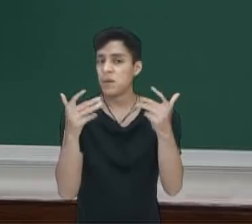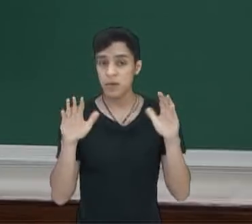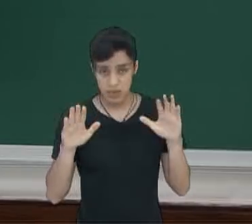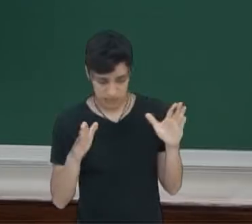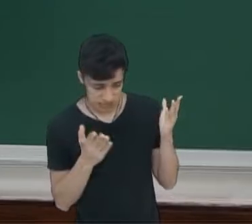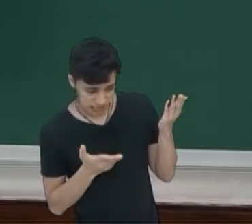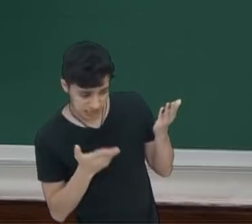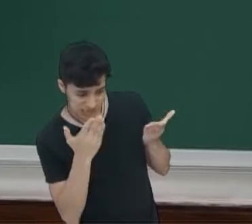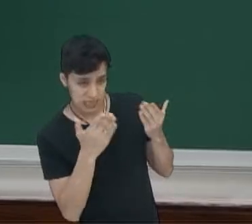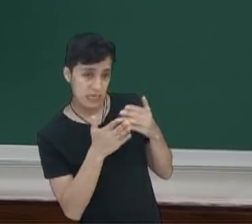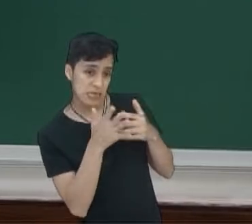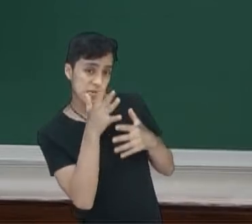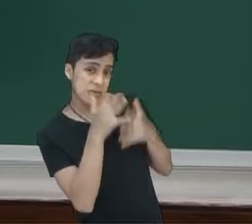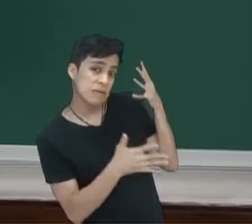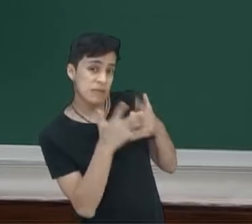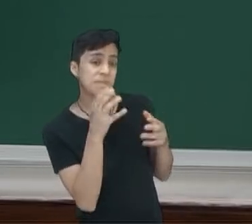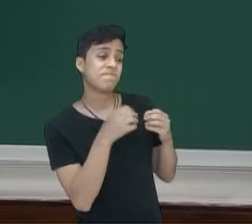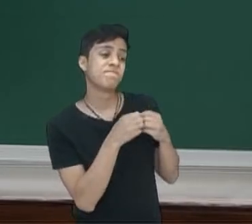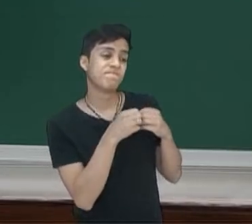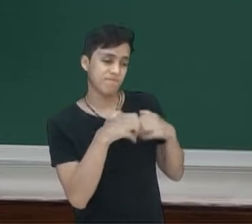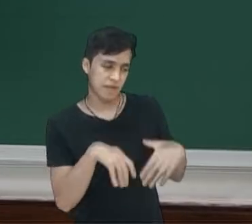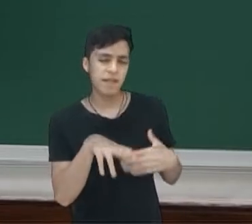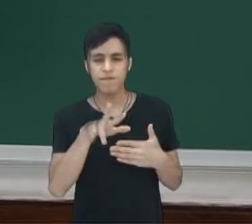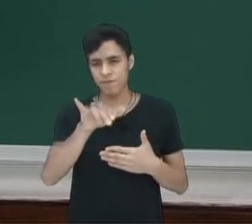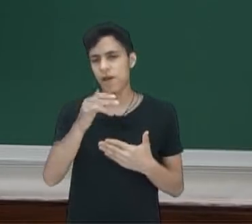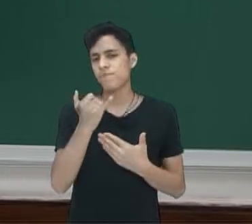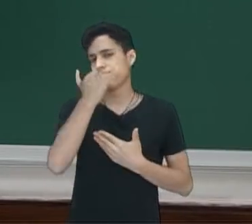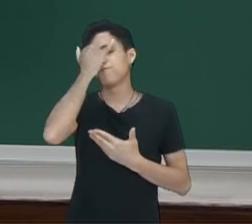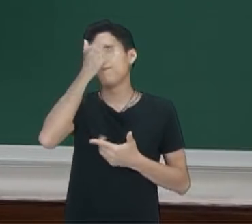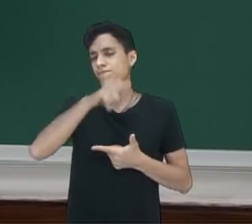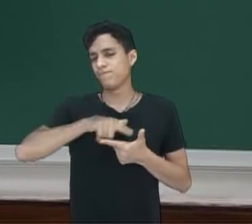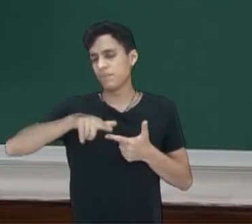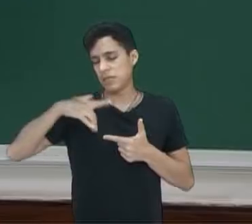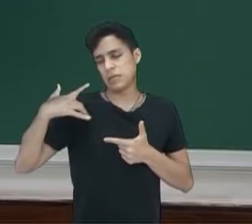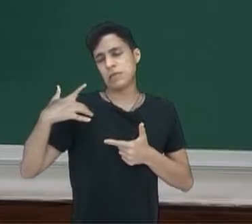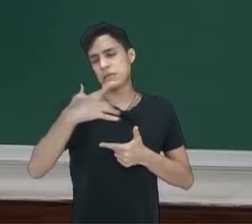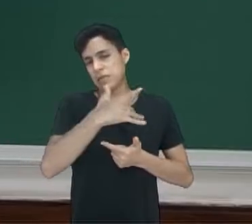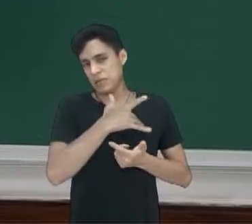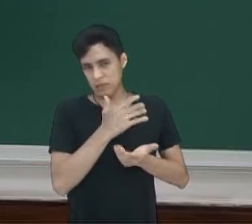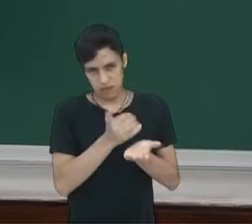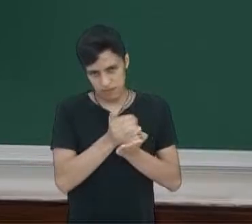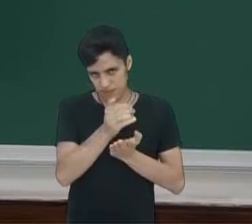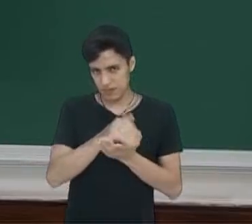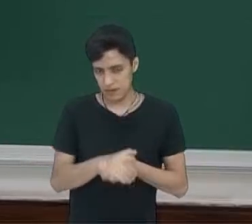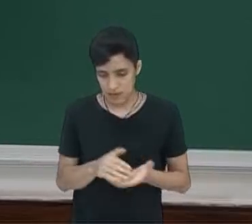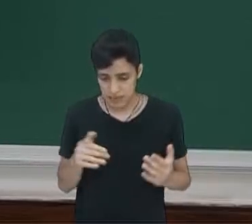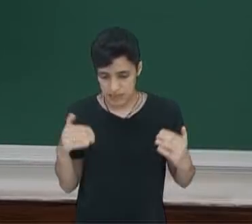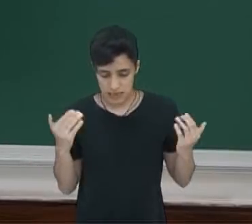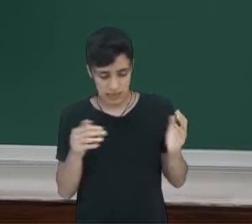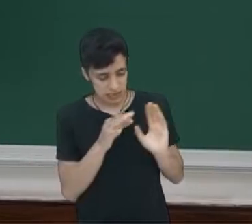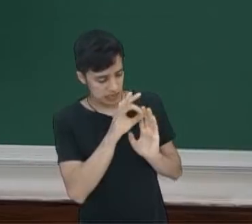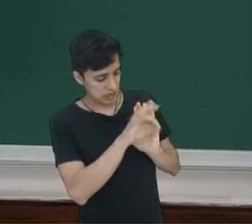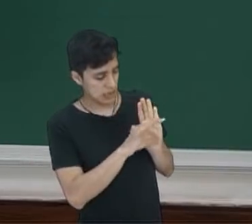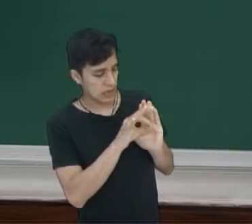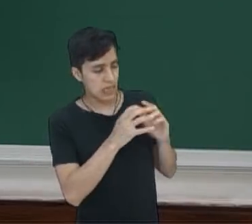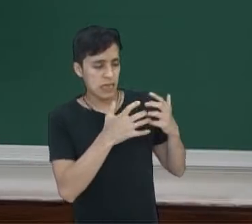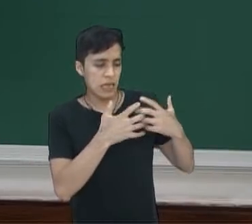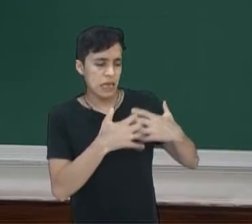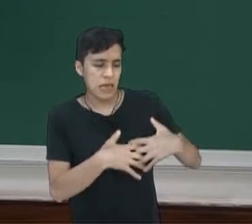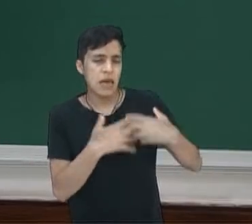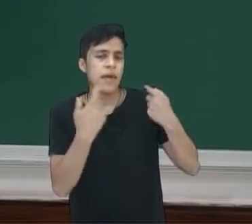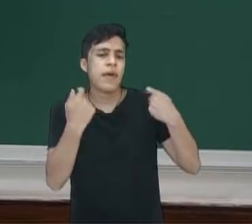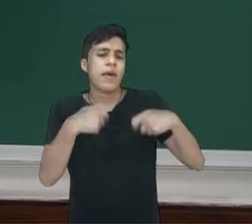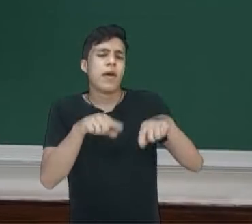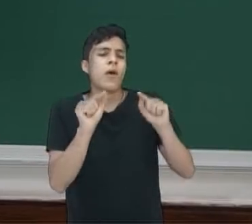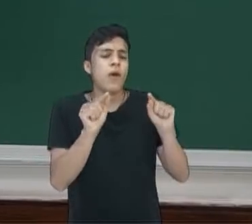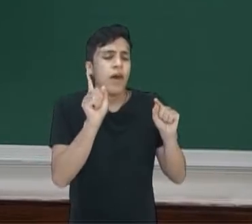for prejudicado, problemas, né, de saúde começam a acontecer. Então, para que a célula funcione, elas têm que ter